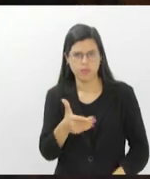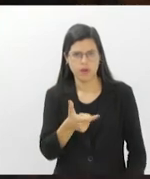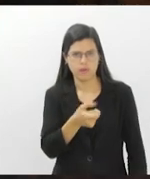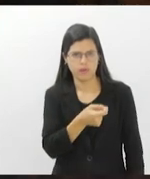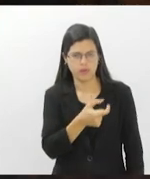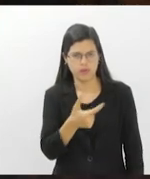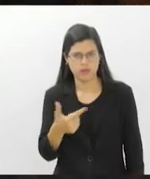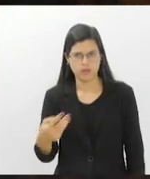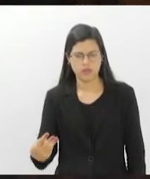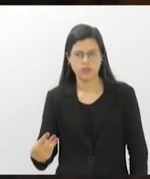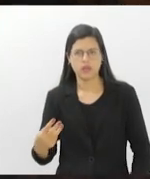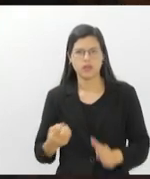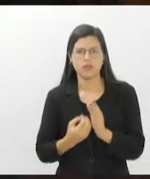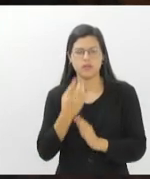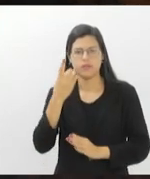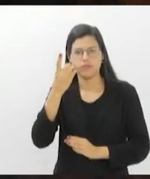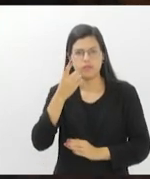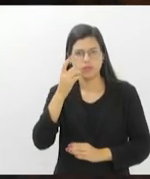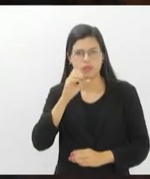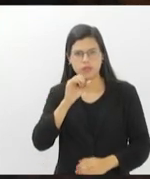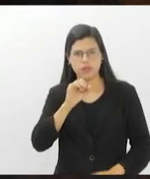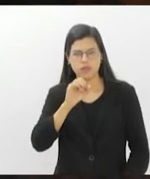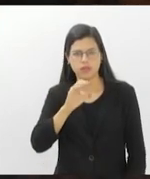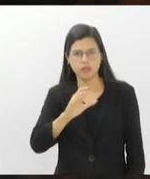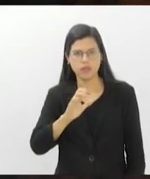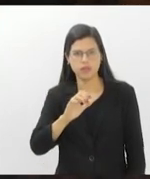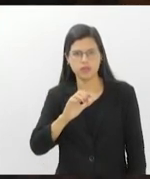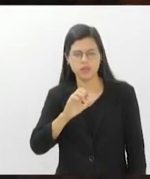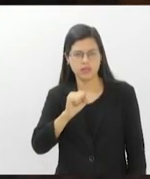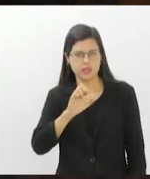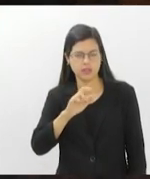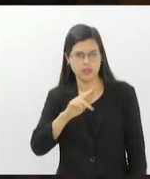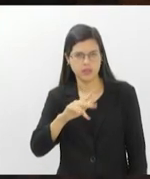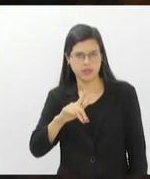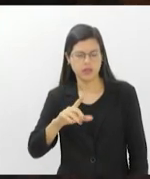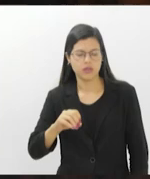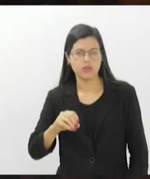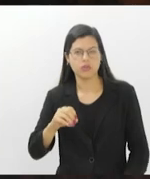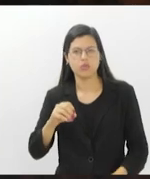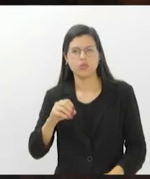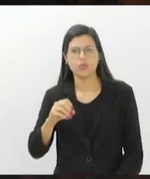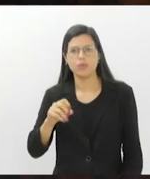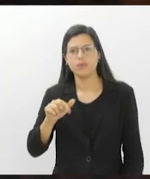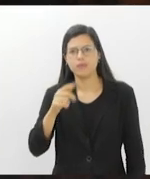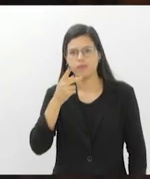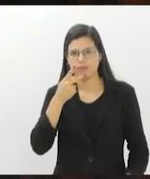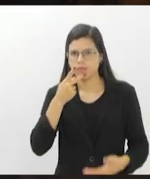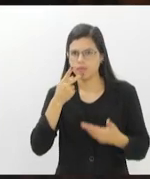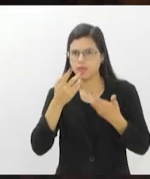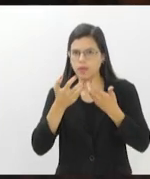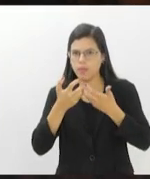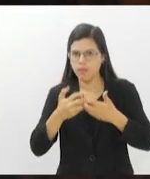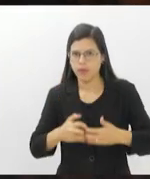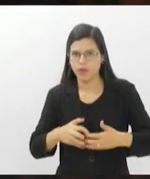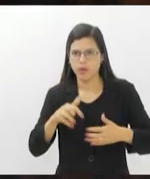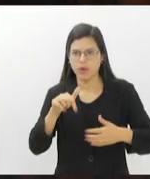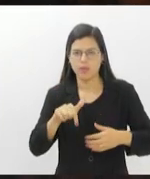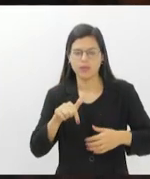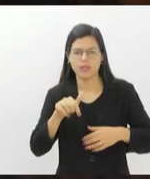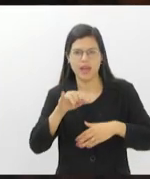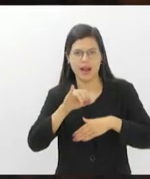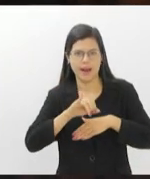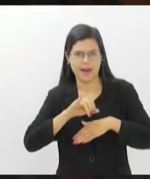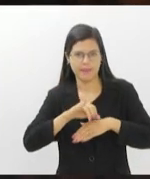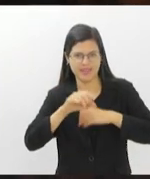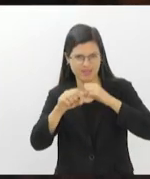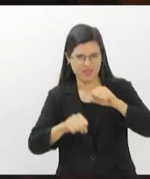deputado Sérgio Fernandes, que declara o município de Petrópolis como capital do ciclismo de montanha.